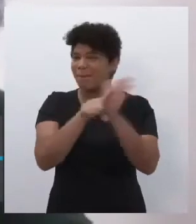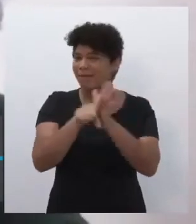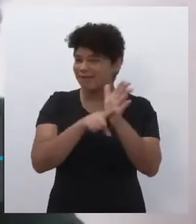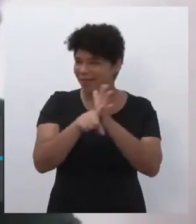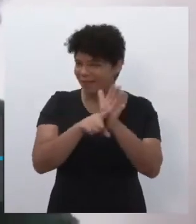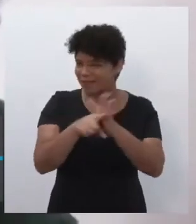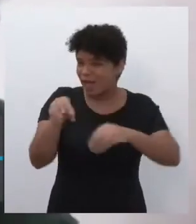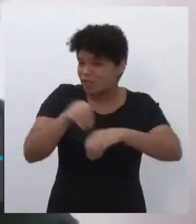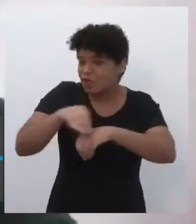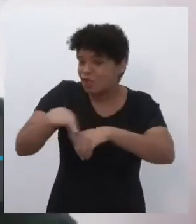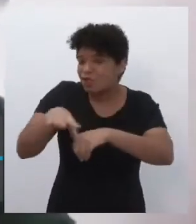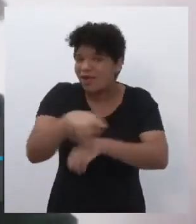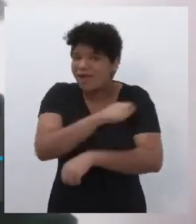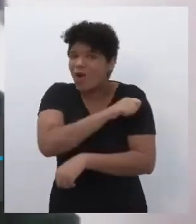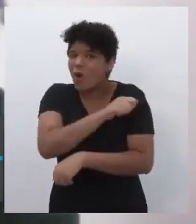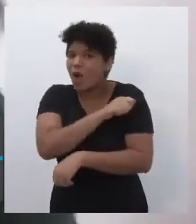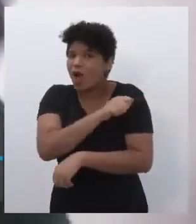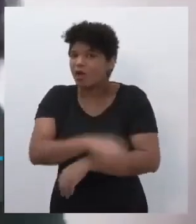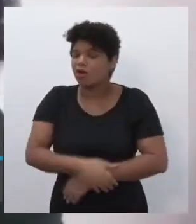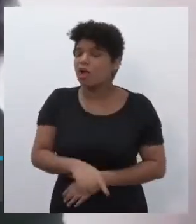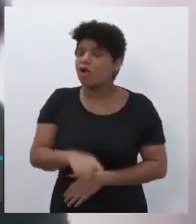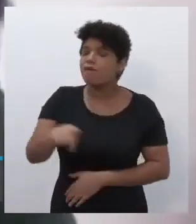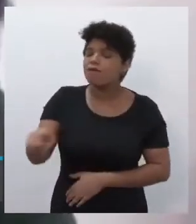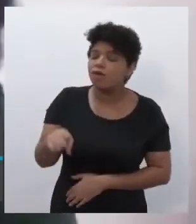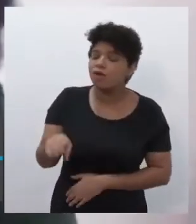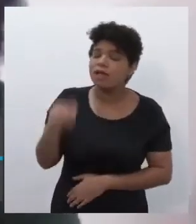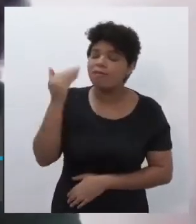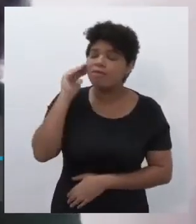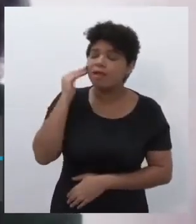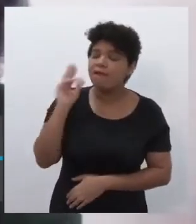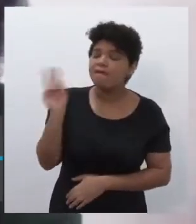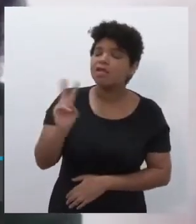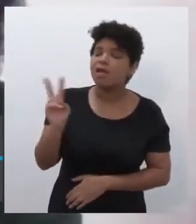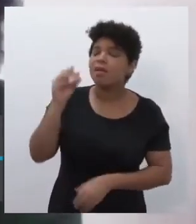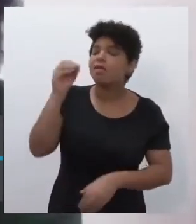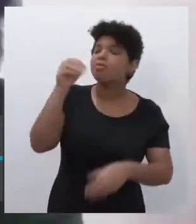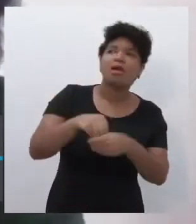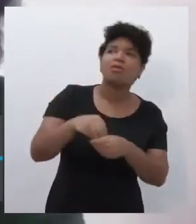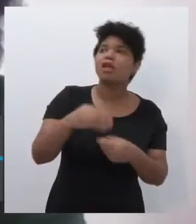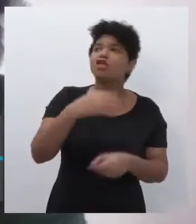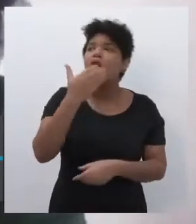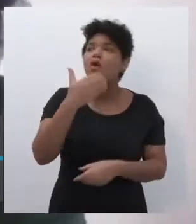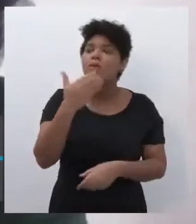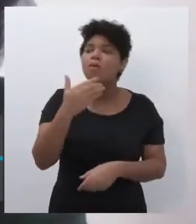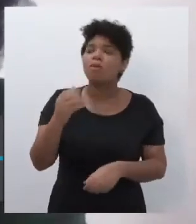Então, é uma ótima opção, é uma sugestão para que vocês possam trabalhar com esse infográfico que